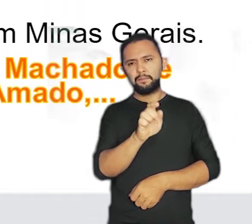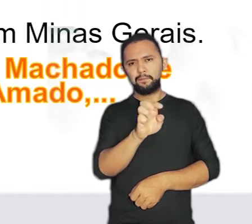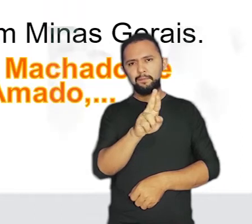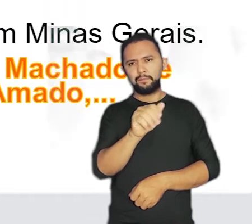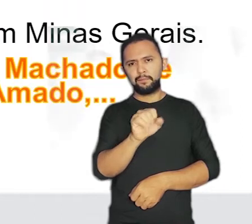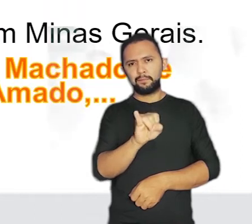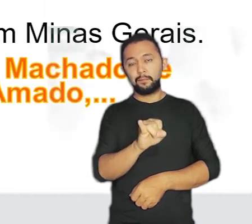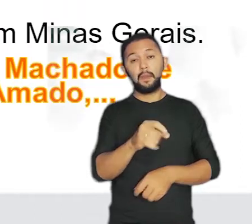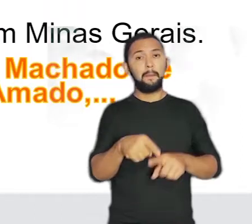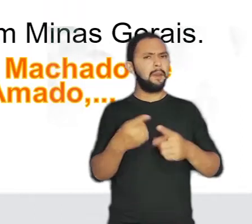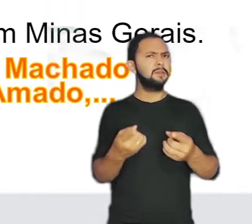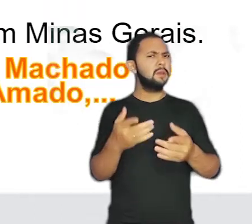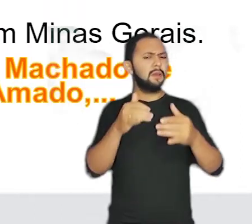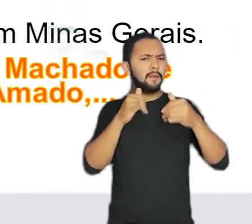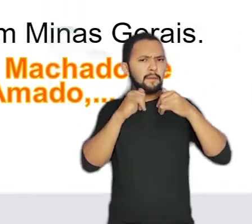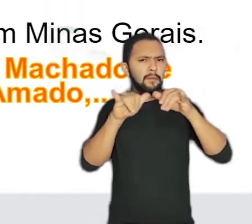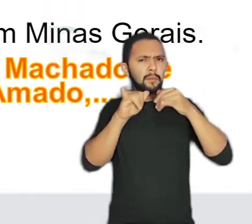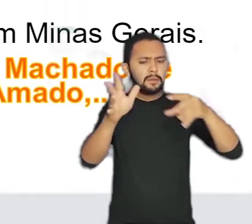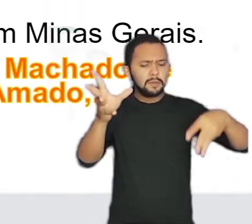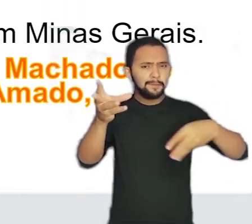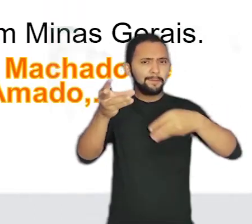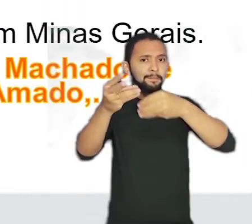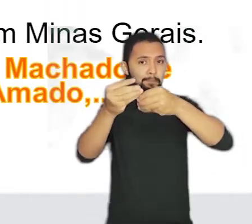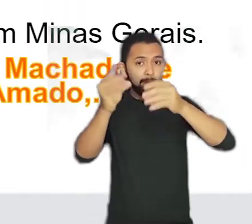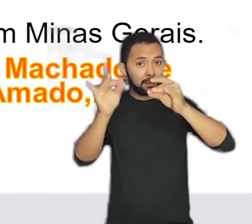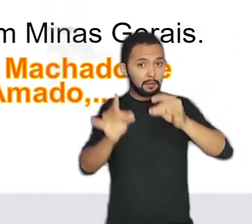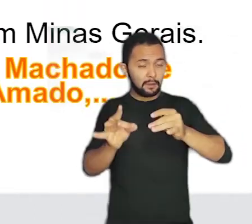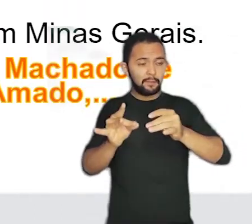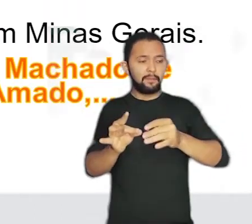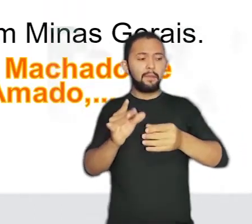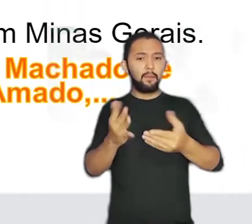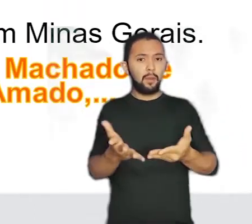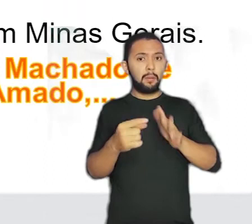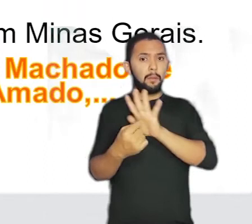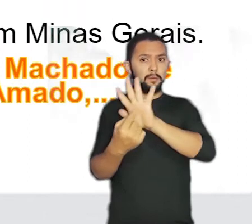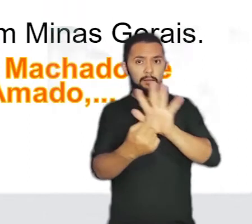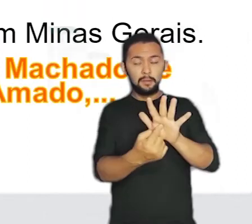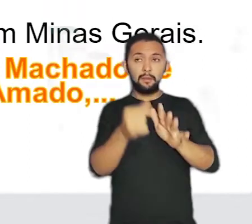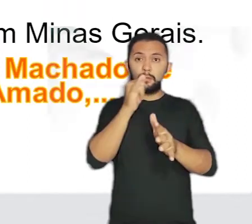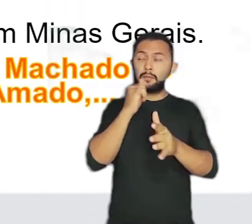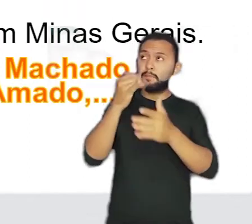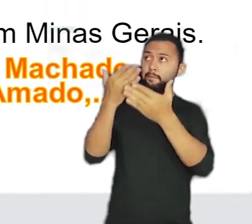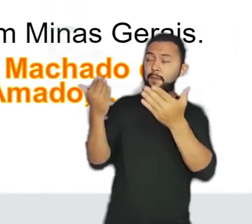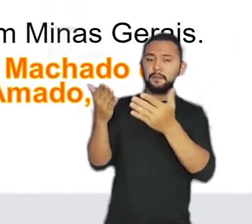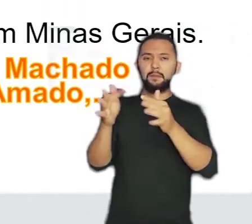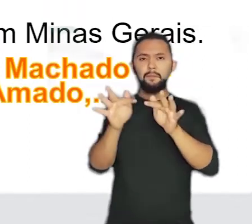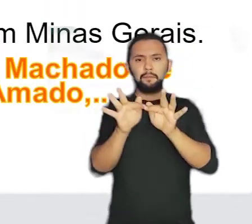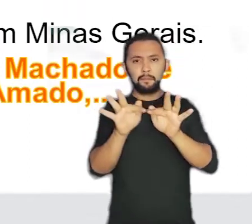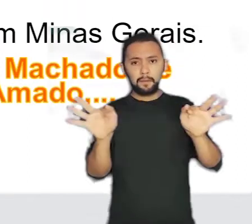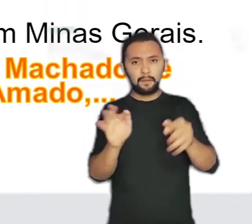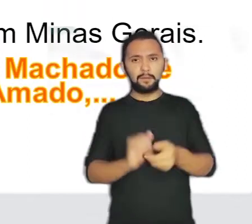e a Carla, tá? Então são informações extras, tá? E aqui vieram destacadas entre travessões, tá